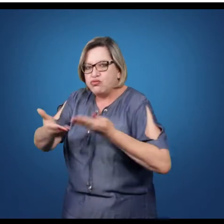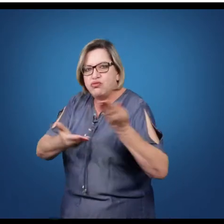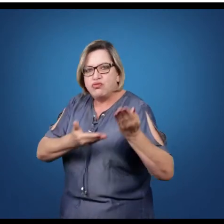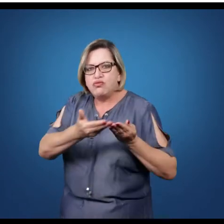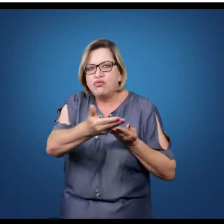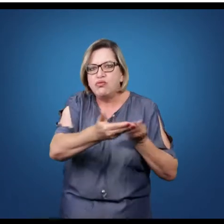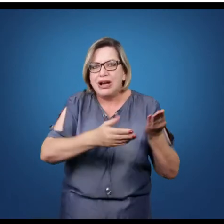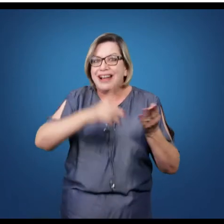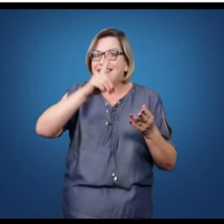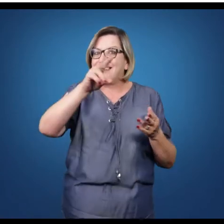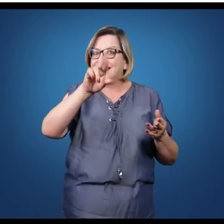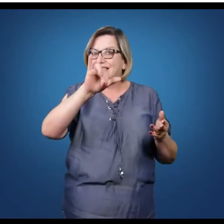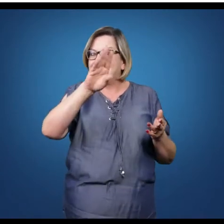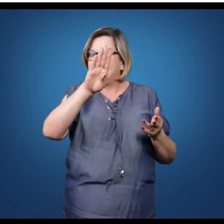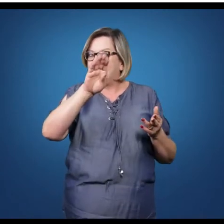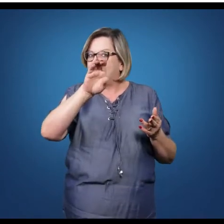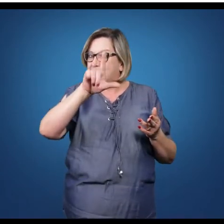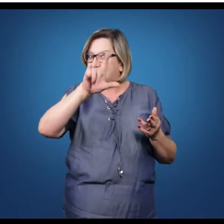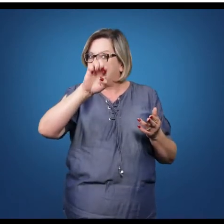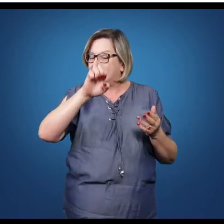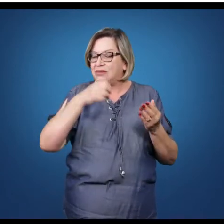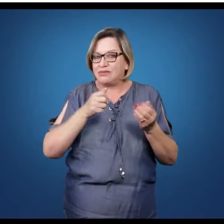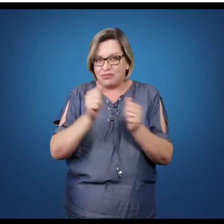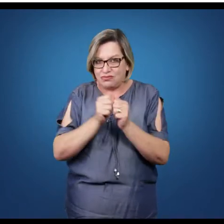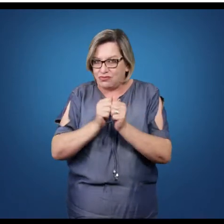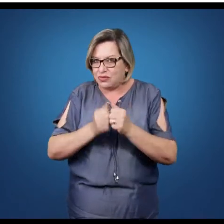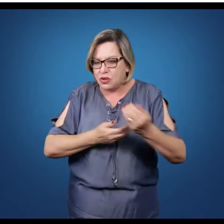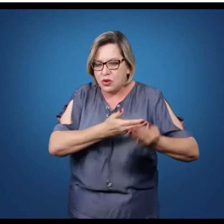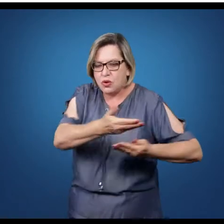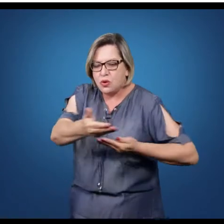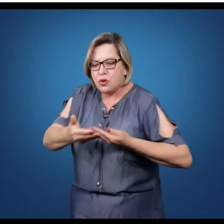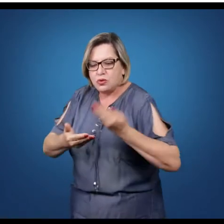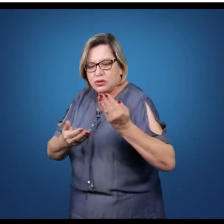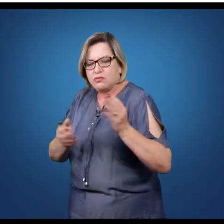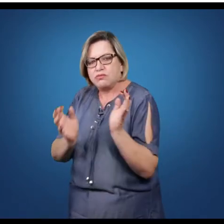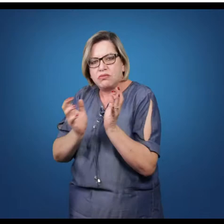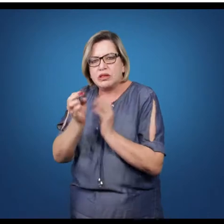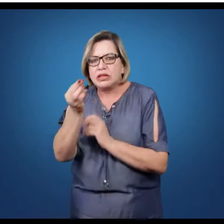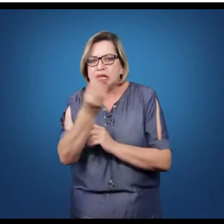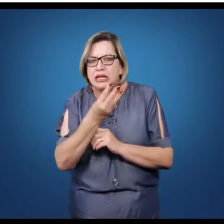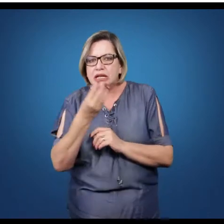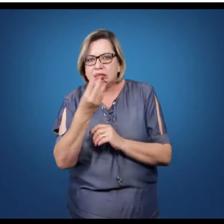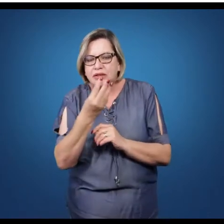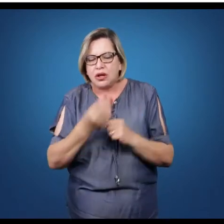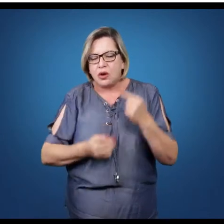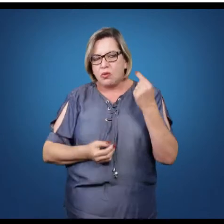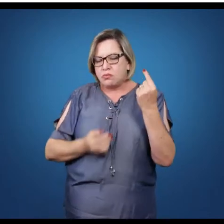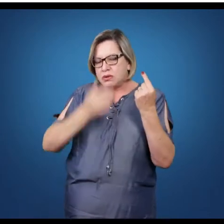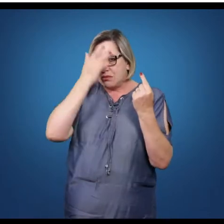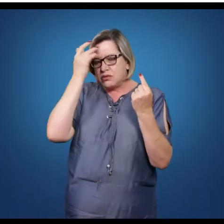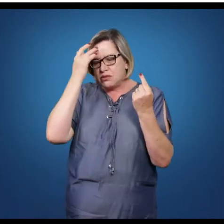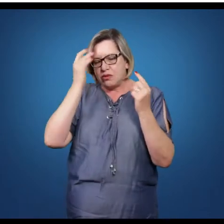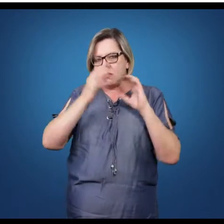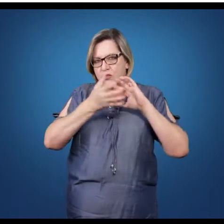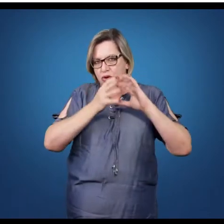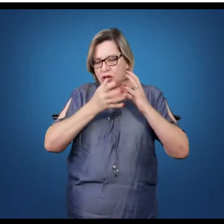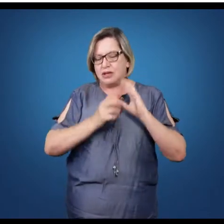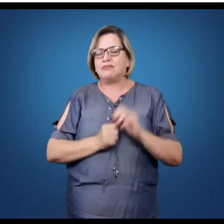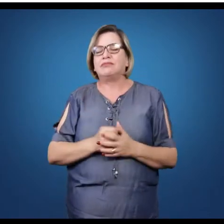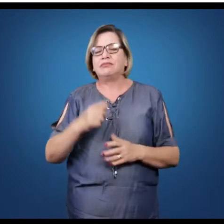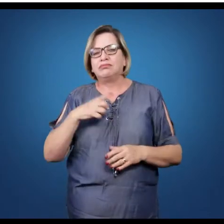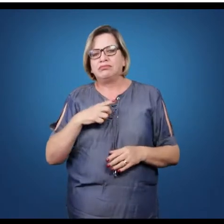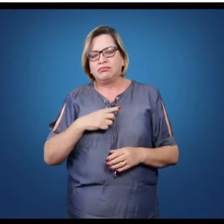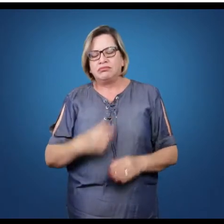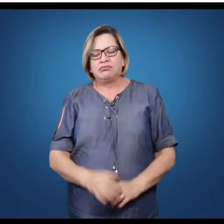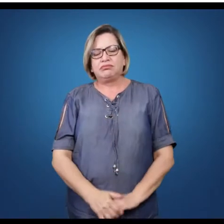atividade. É, vou explicar, mas antes organize-se em trios. Um do trio com a bola. Uma bola por trio,